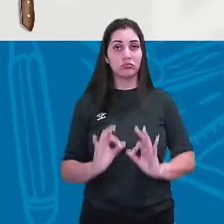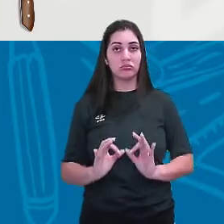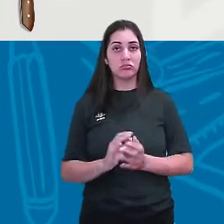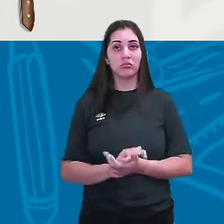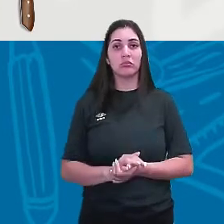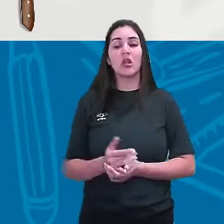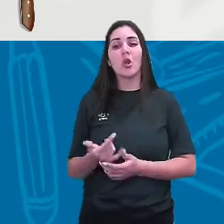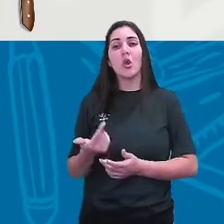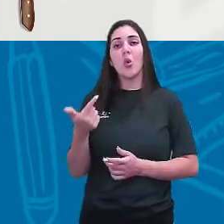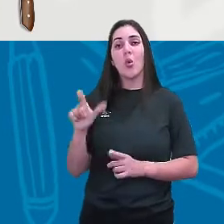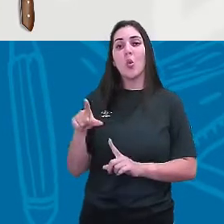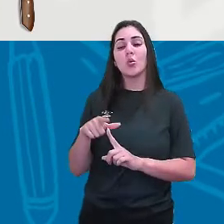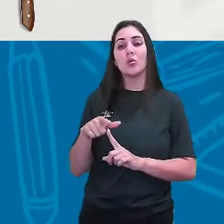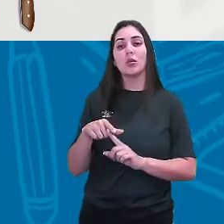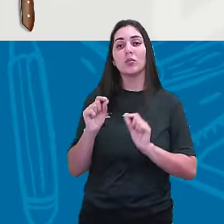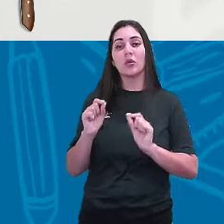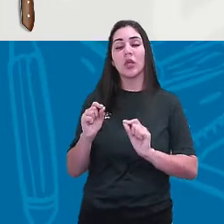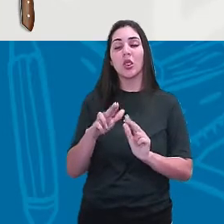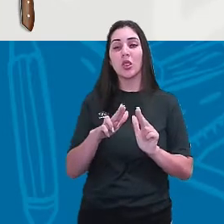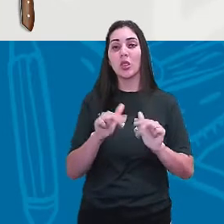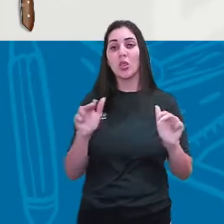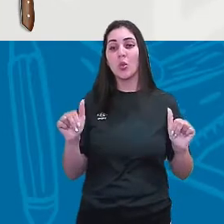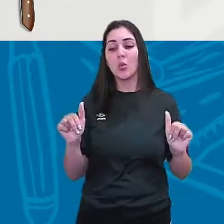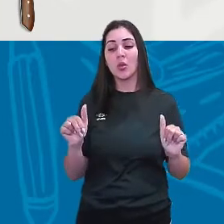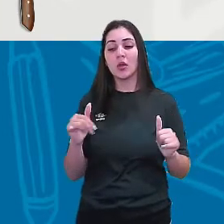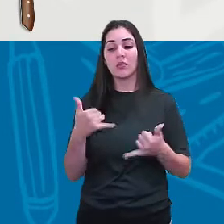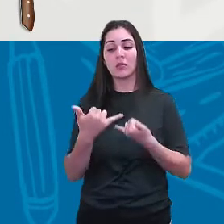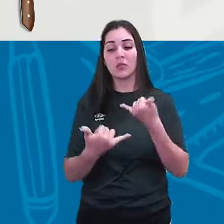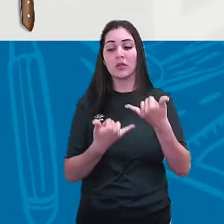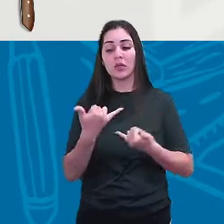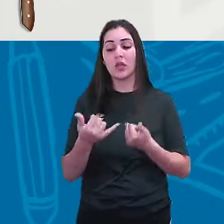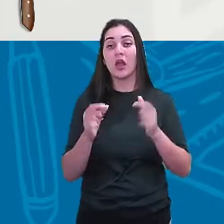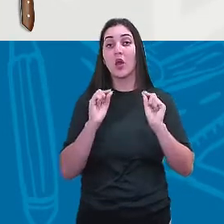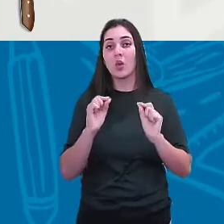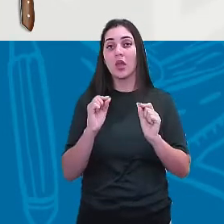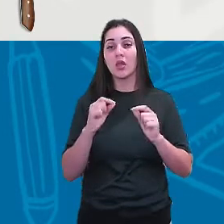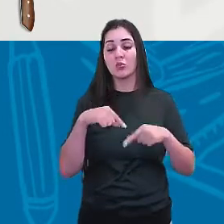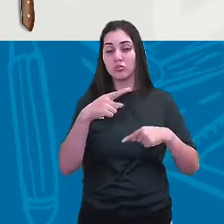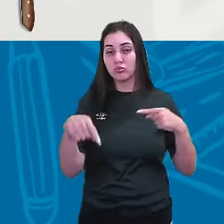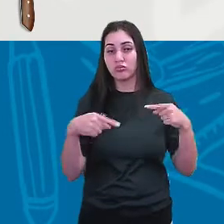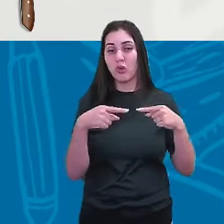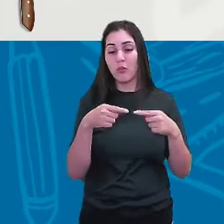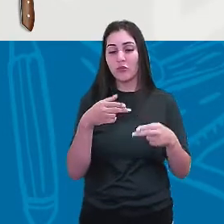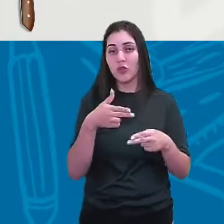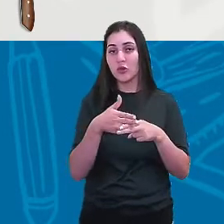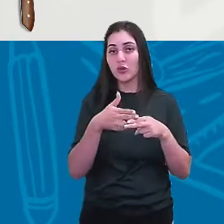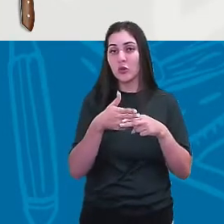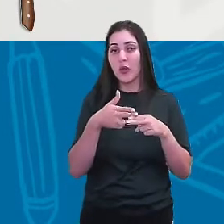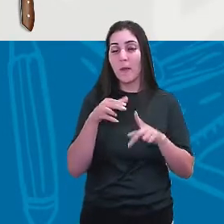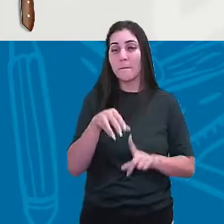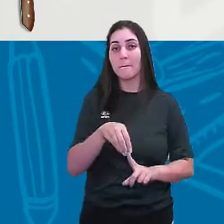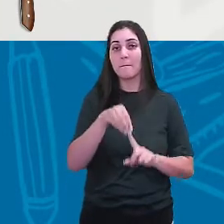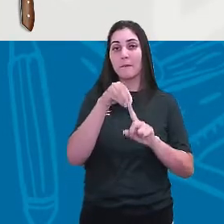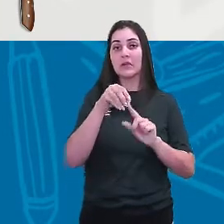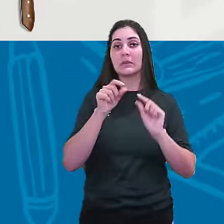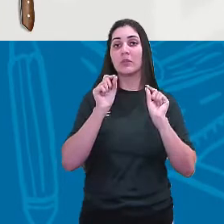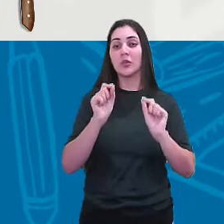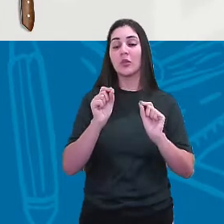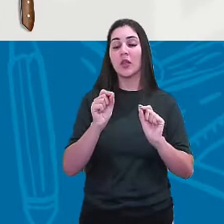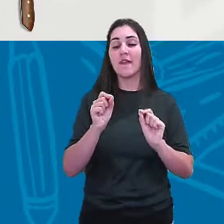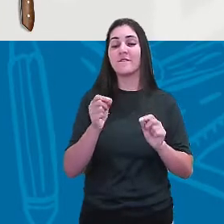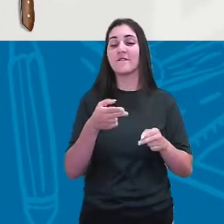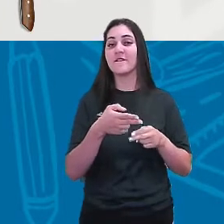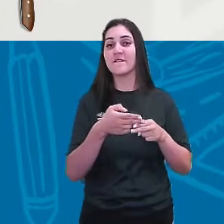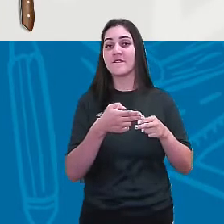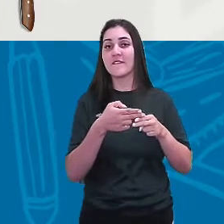Outra situação é que jamais vocês devem brincar com objetos cortantes, tá certo? Principalmente aí facas